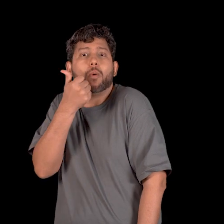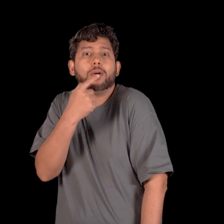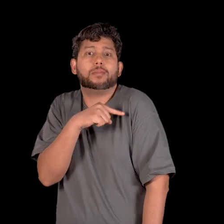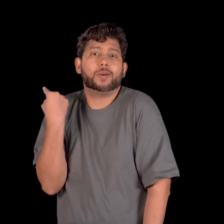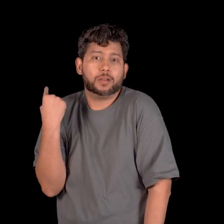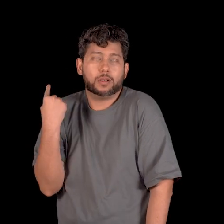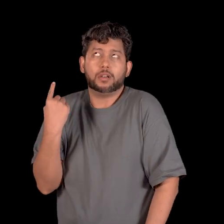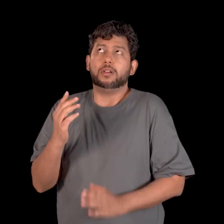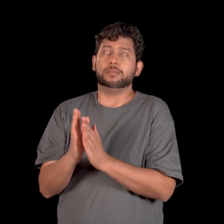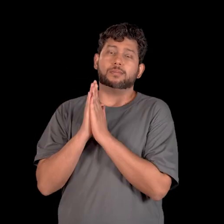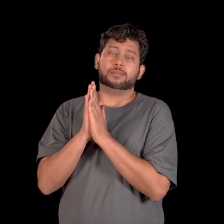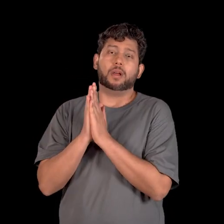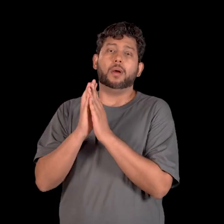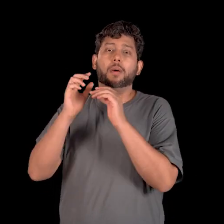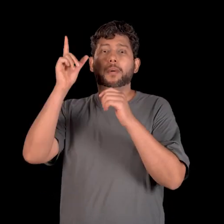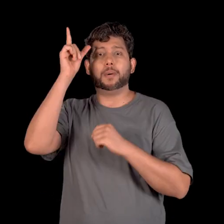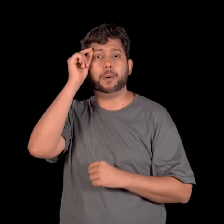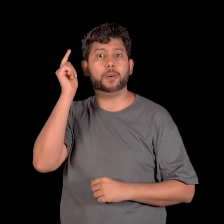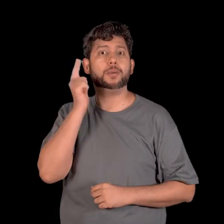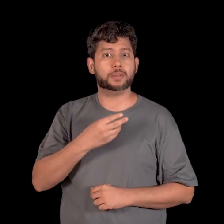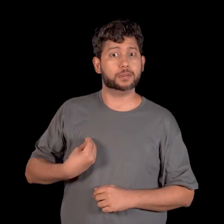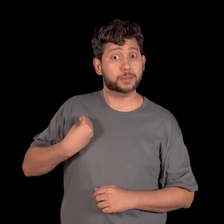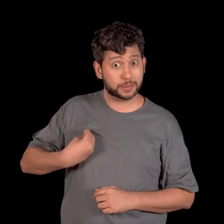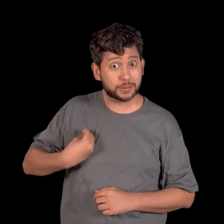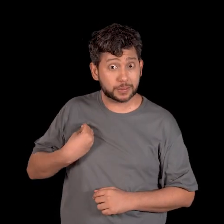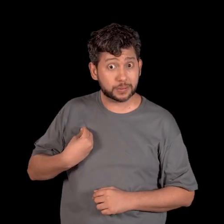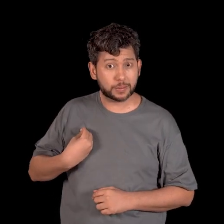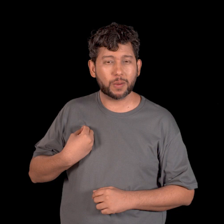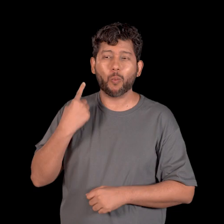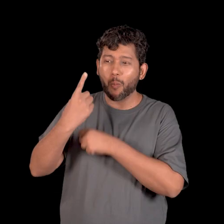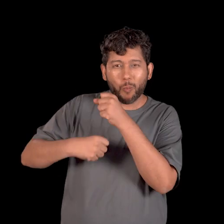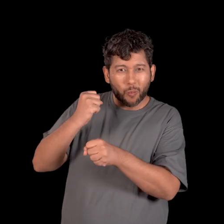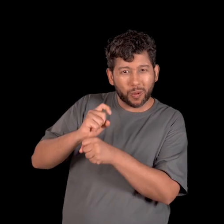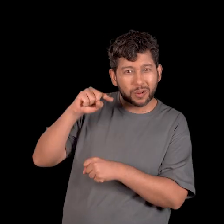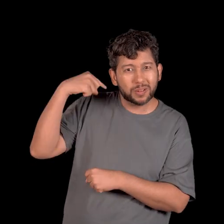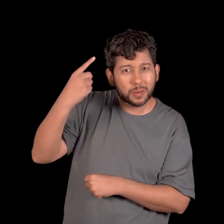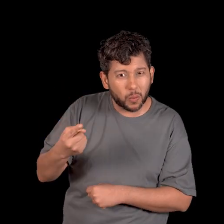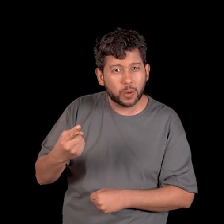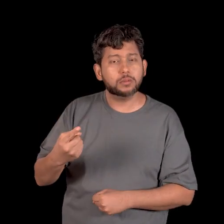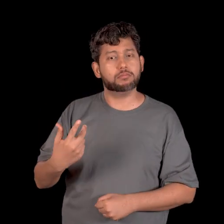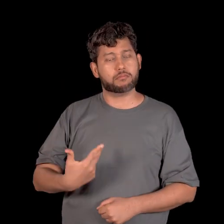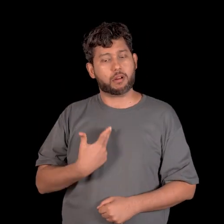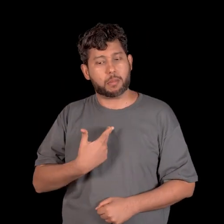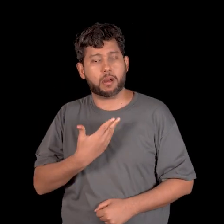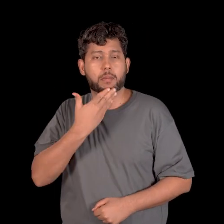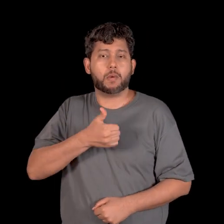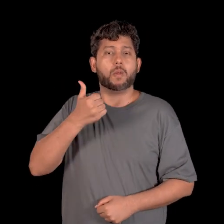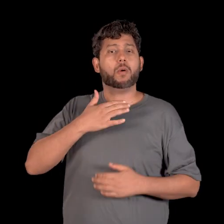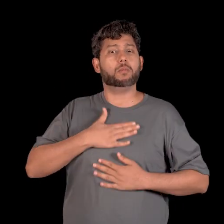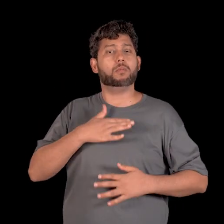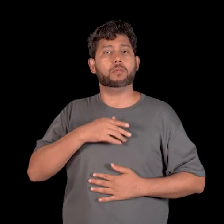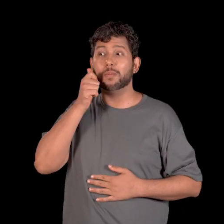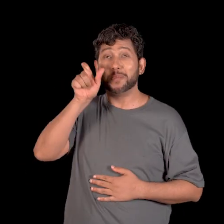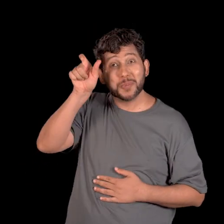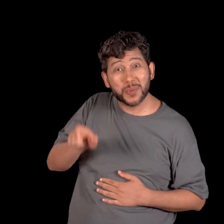na cabeça por um membro do grupo talibã. Milagrosamente, ela escapou viva do atentado. Um ano depois,